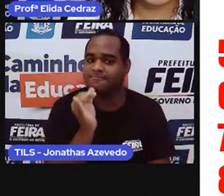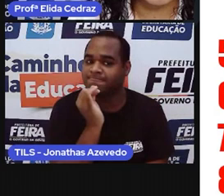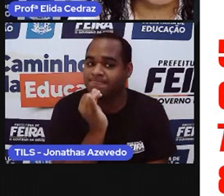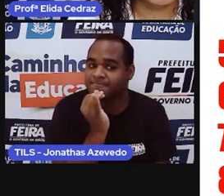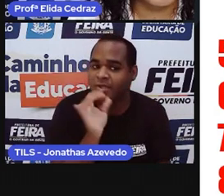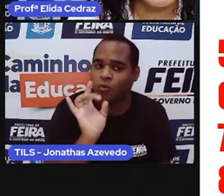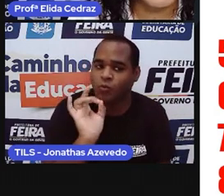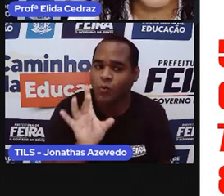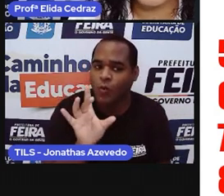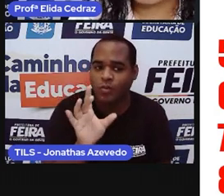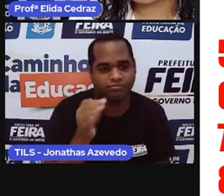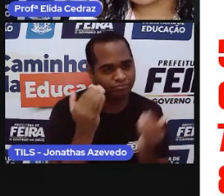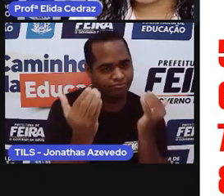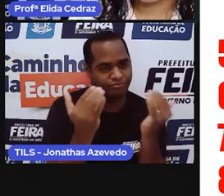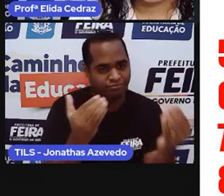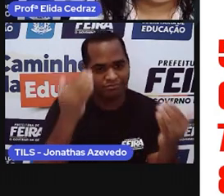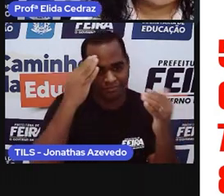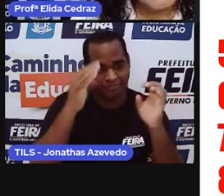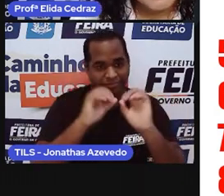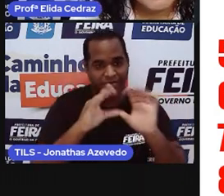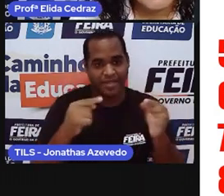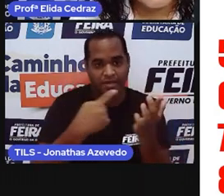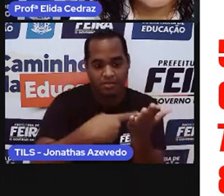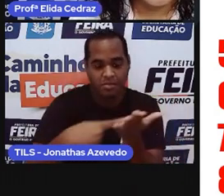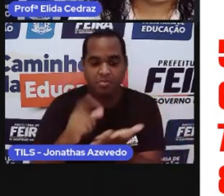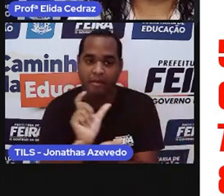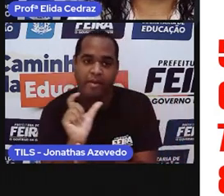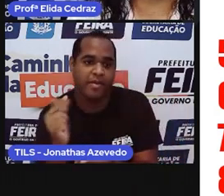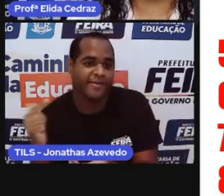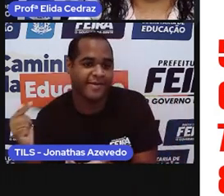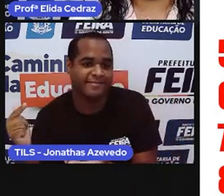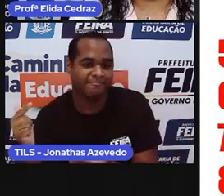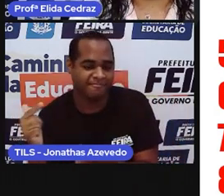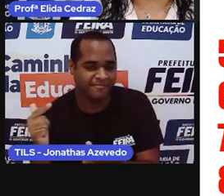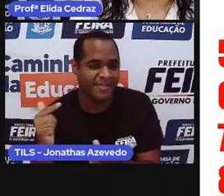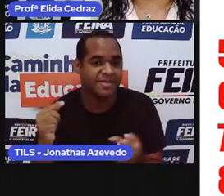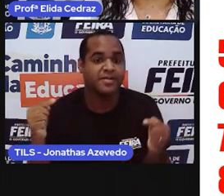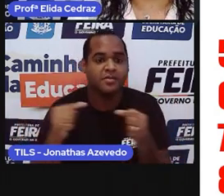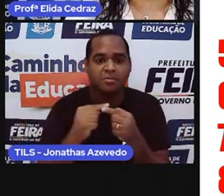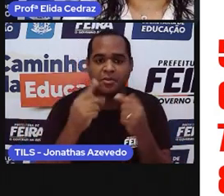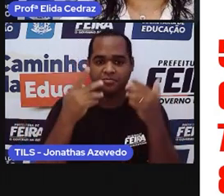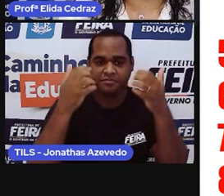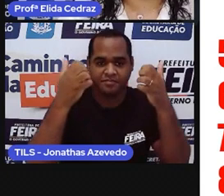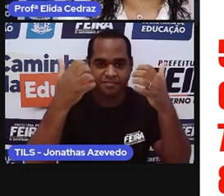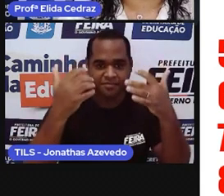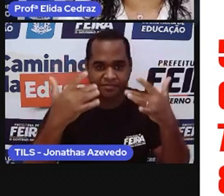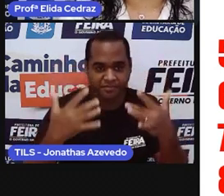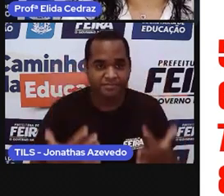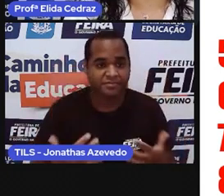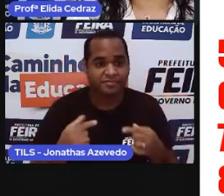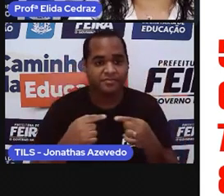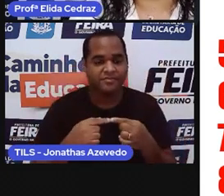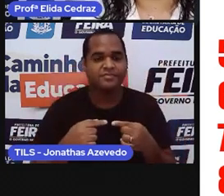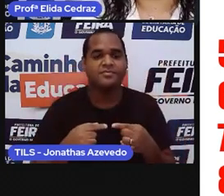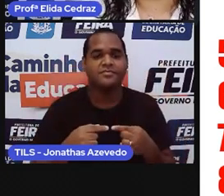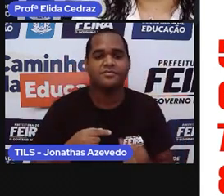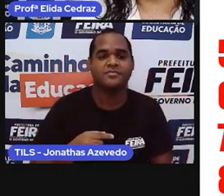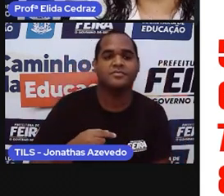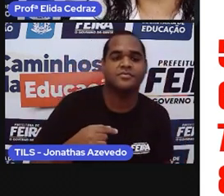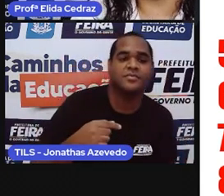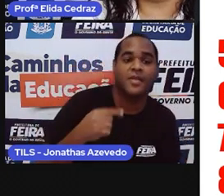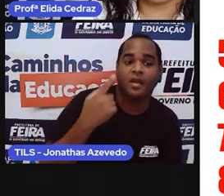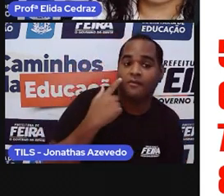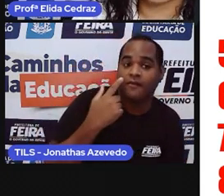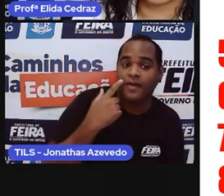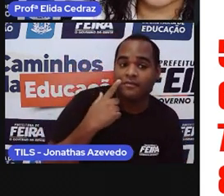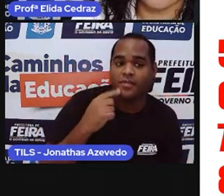exemplo de música sem rimas. Por isso que já veio prontinho. Olha só, nós temos